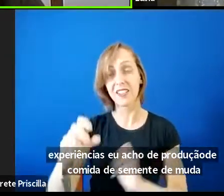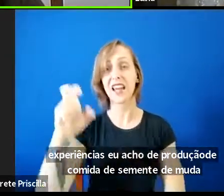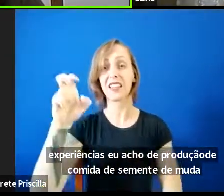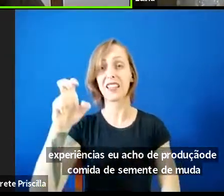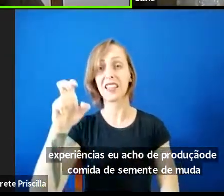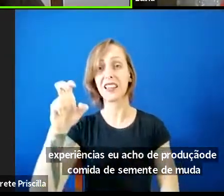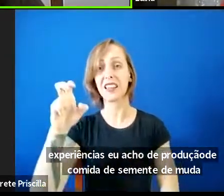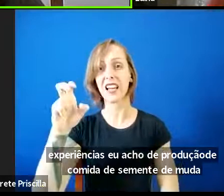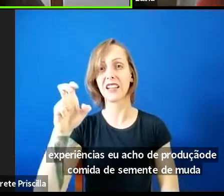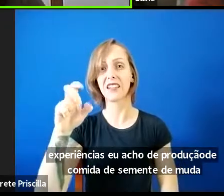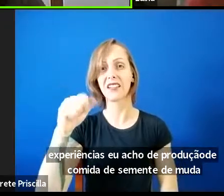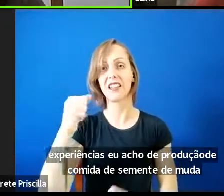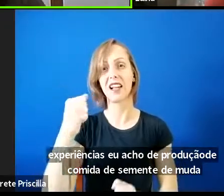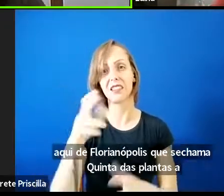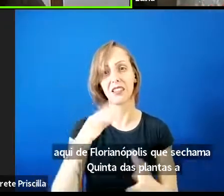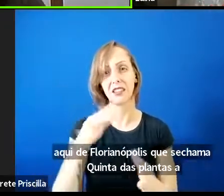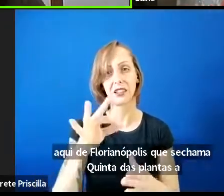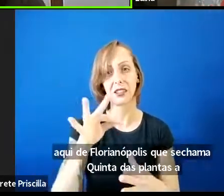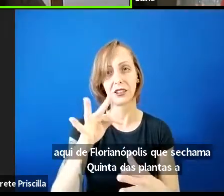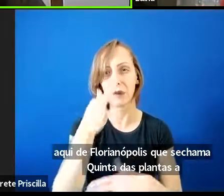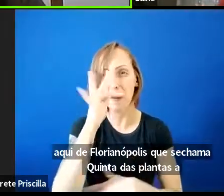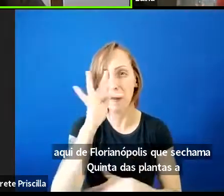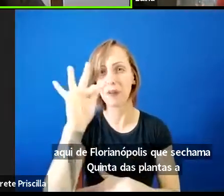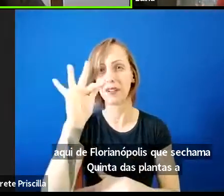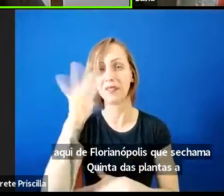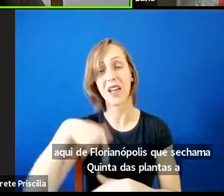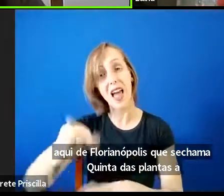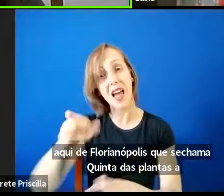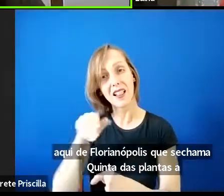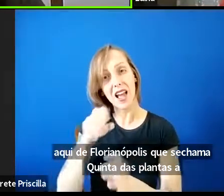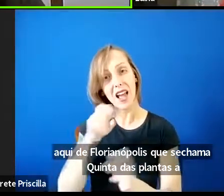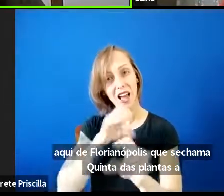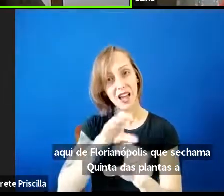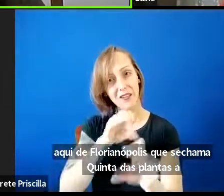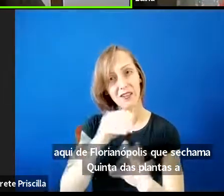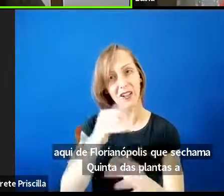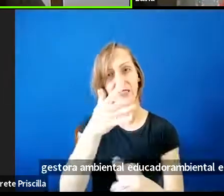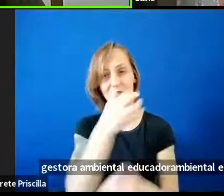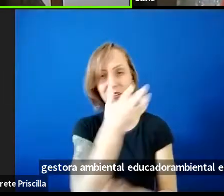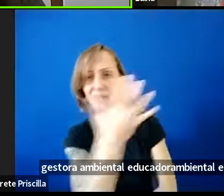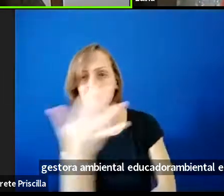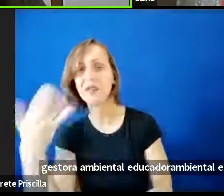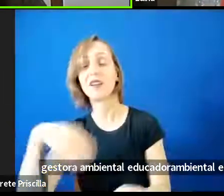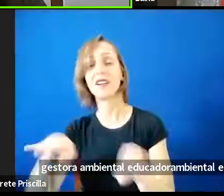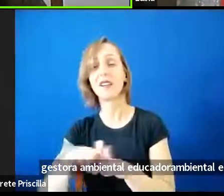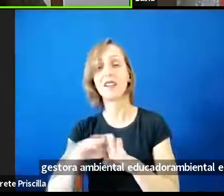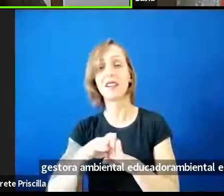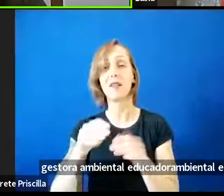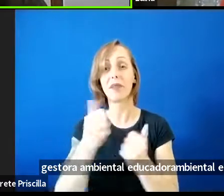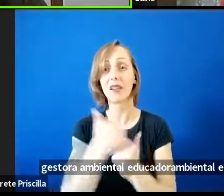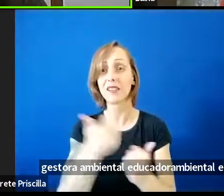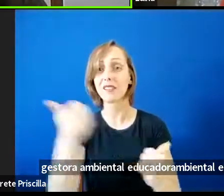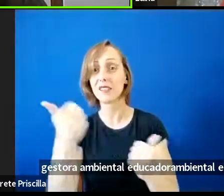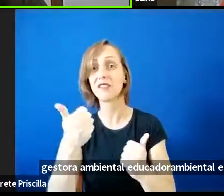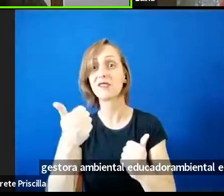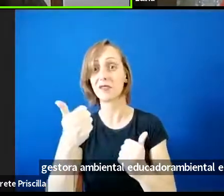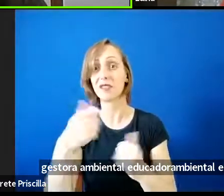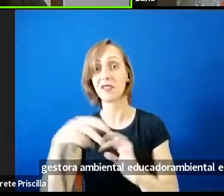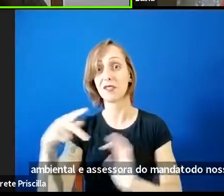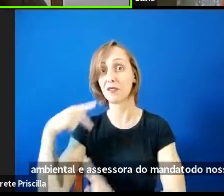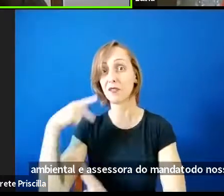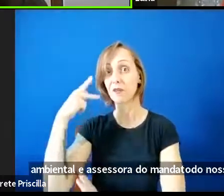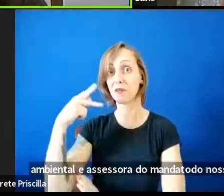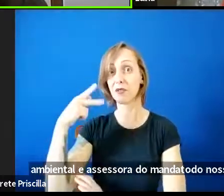gestora ambiental, educadora ambiental e é assessora do mandato do nosso grande vereador Marquito, do